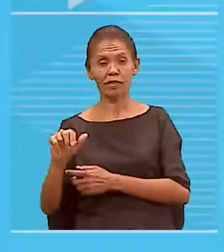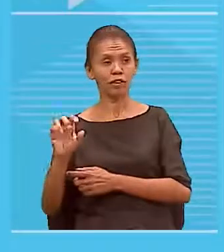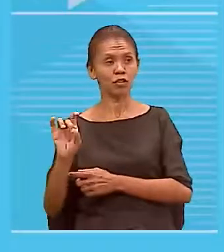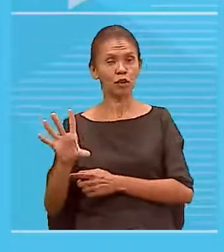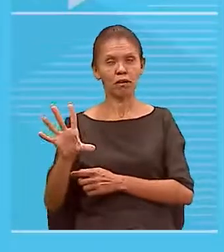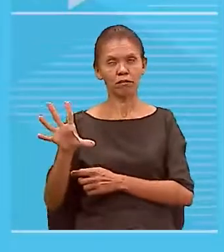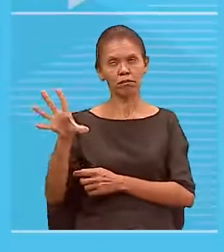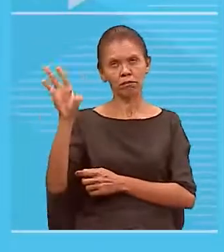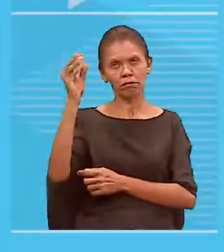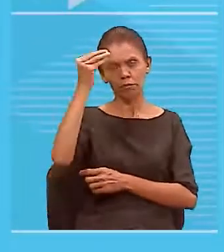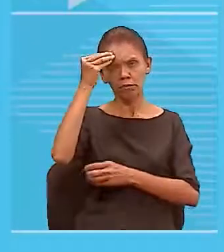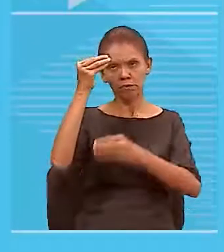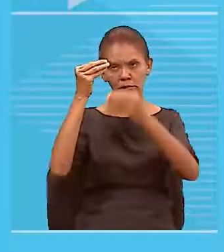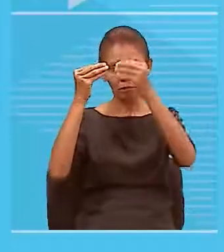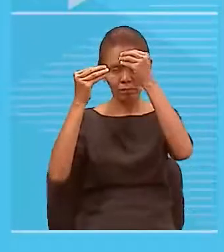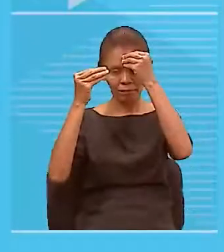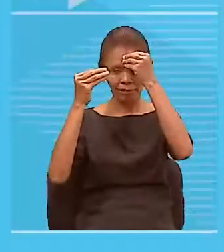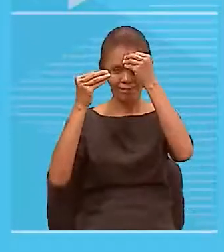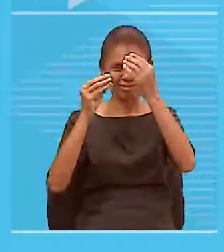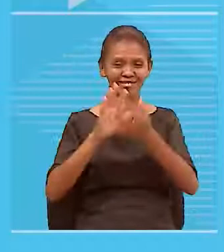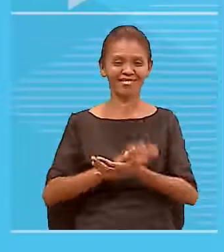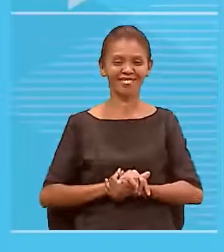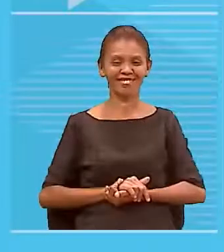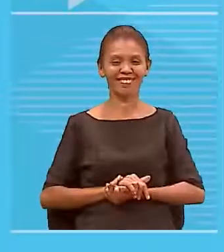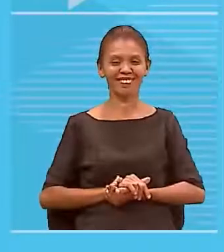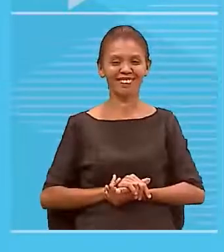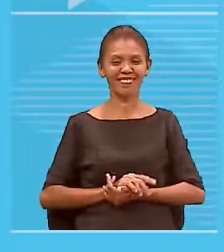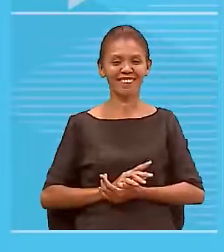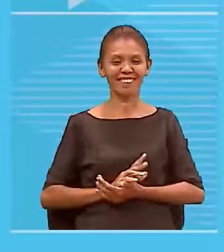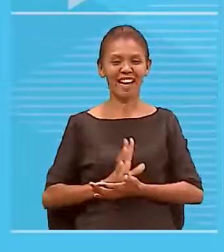colocar você entendeu Adriana